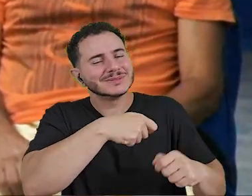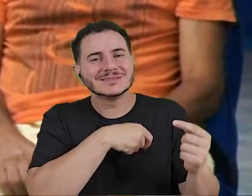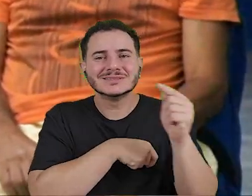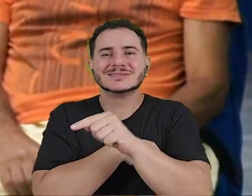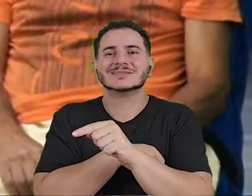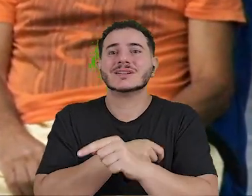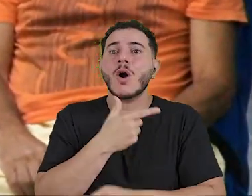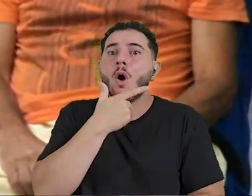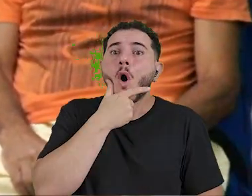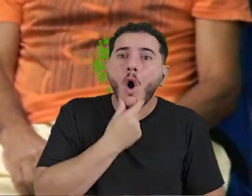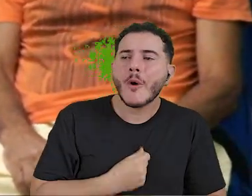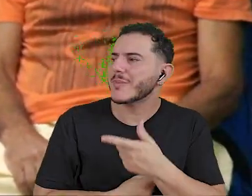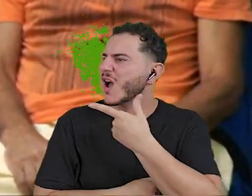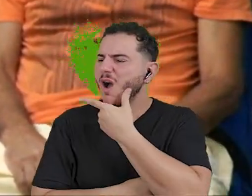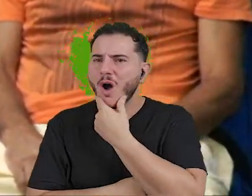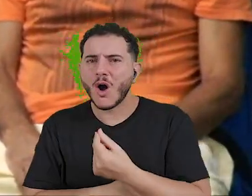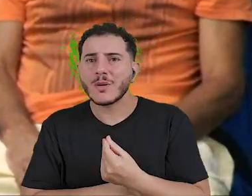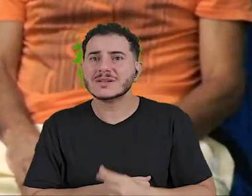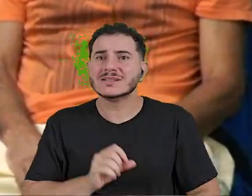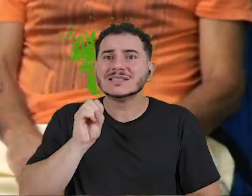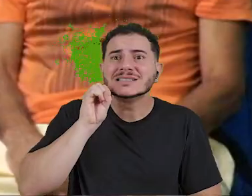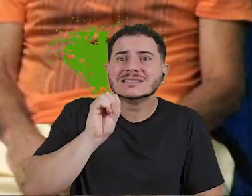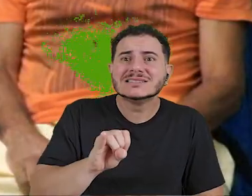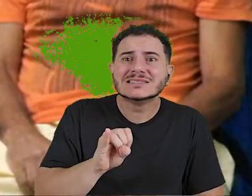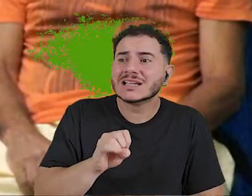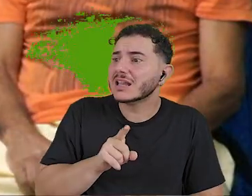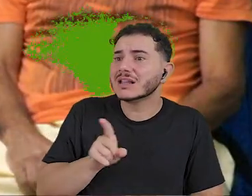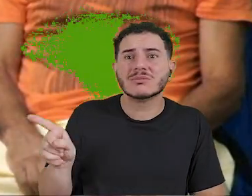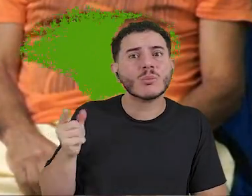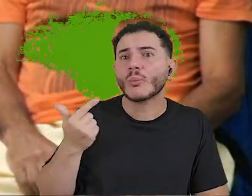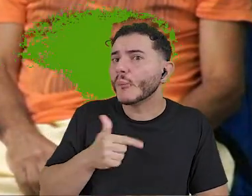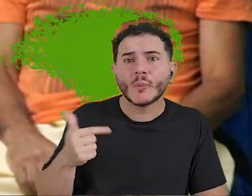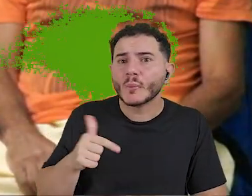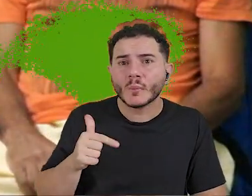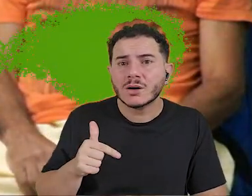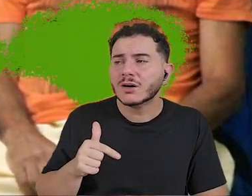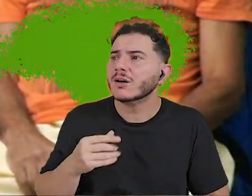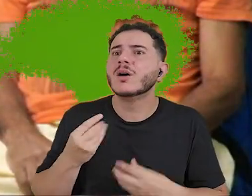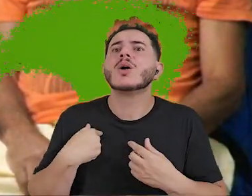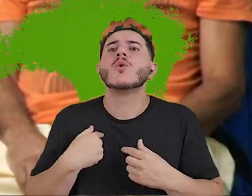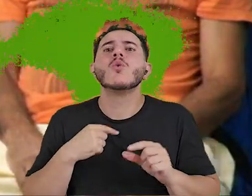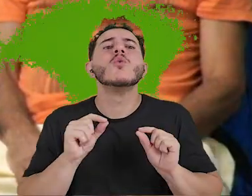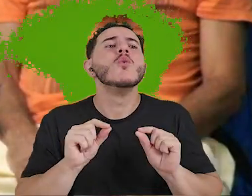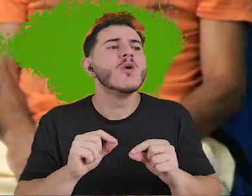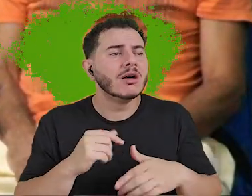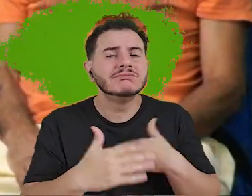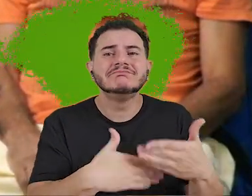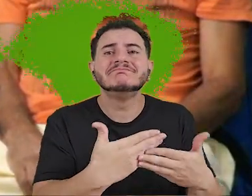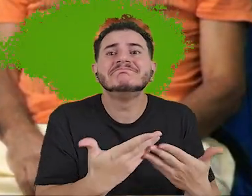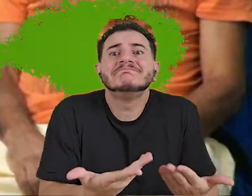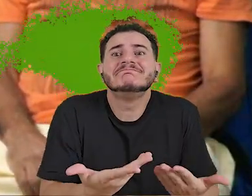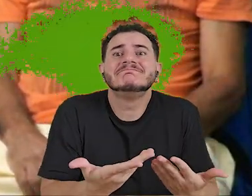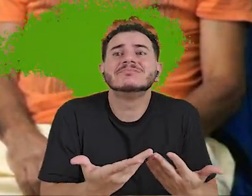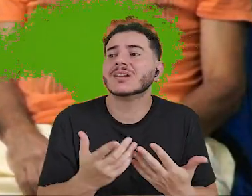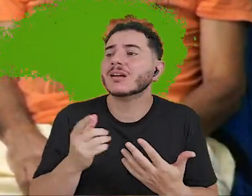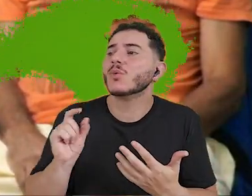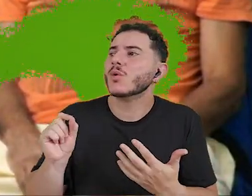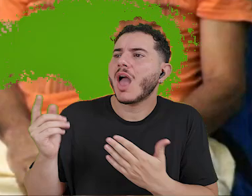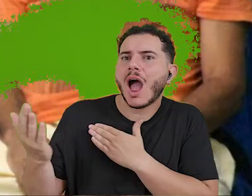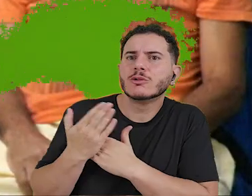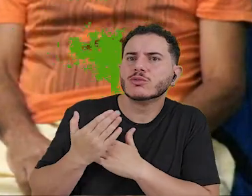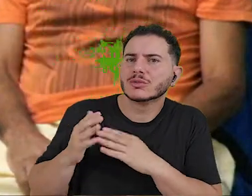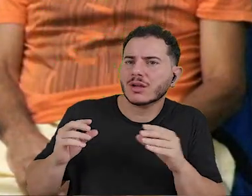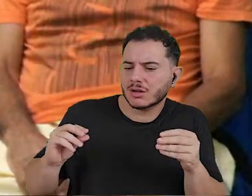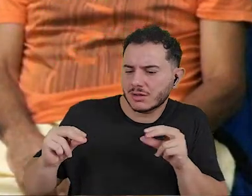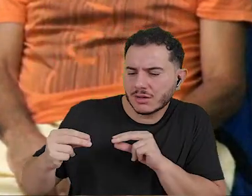Ai de mim se não fosse esse homem. Para fazer meus instrumentos, para fazer as minhas afinações, me